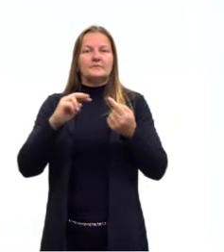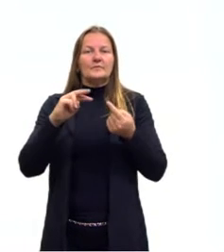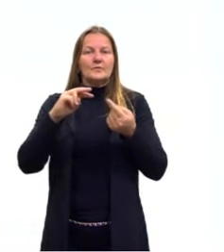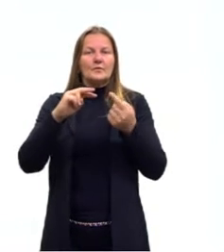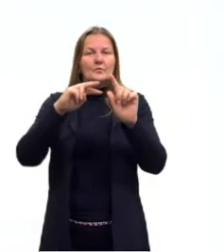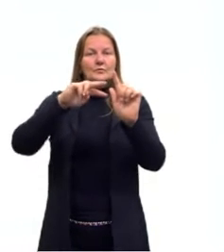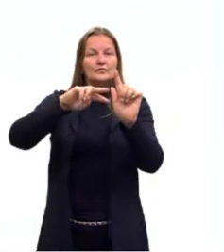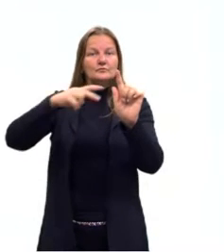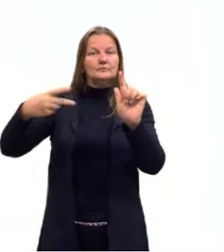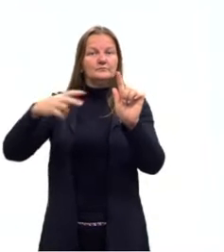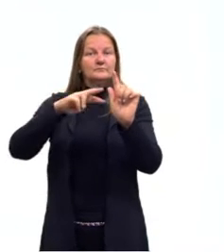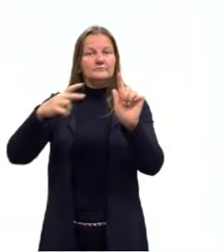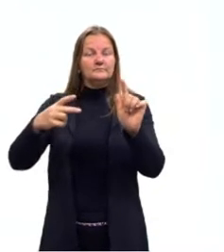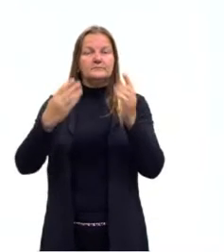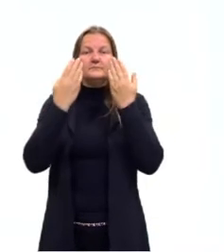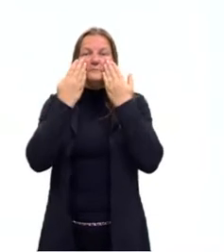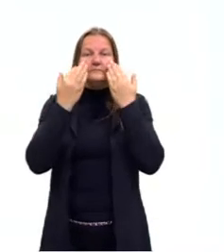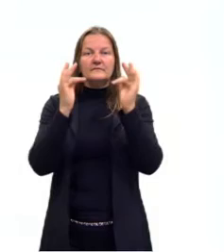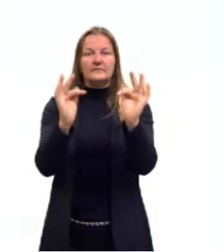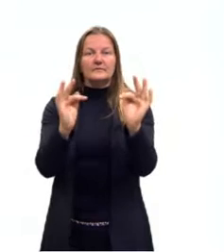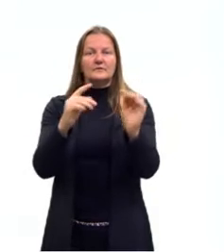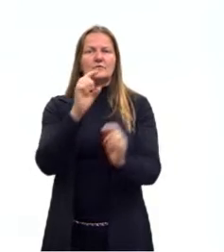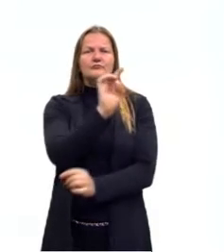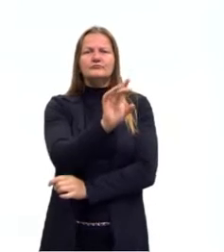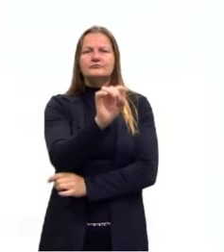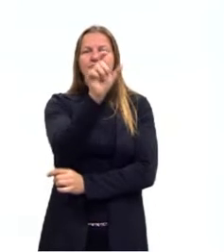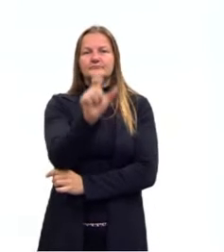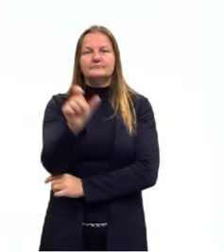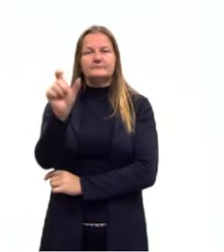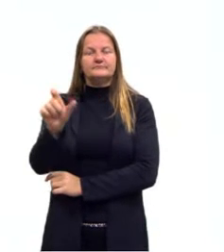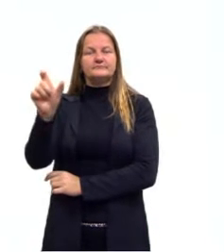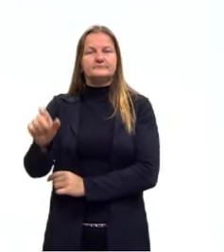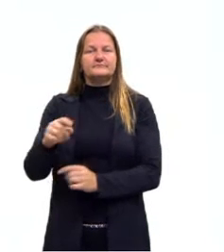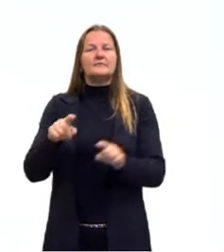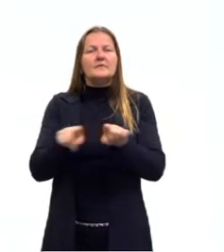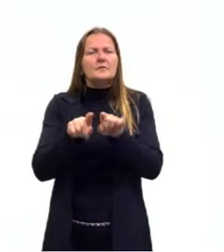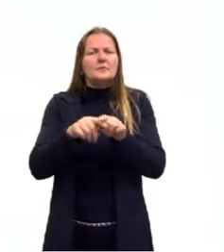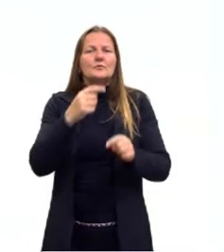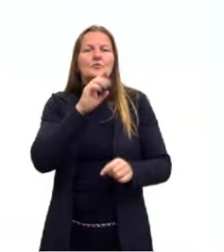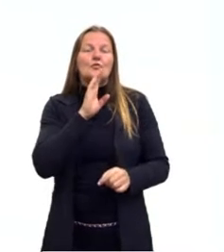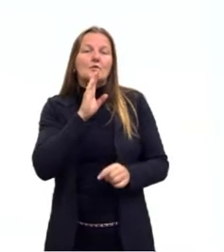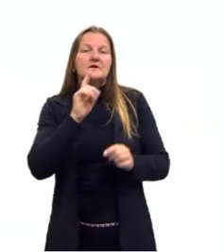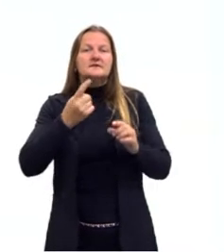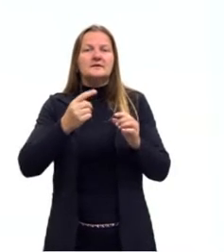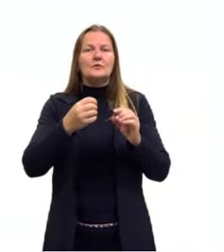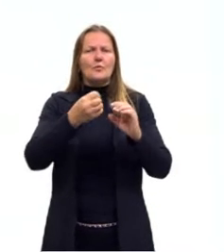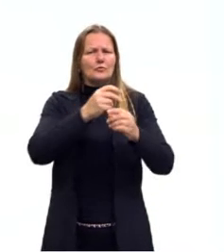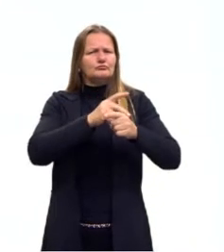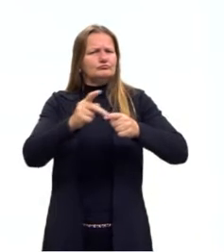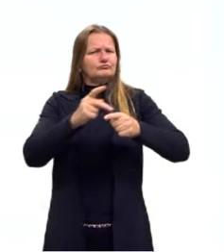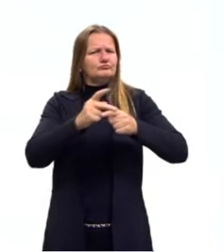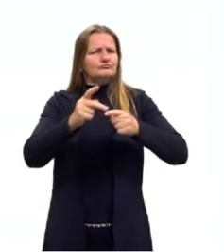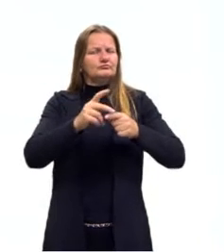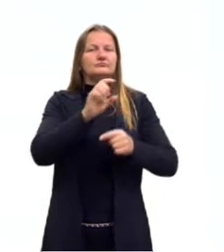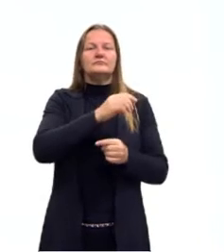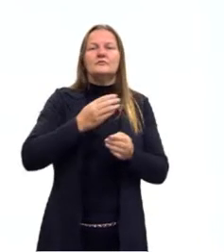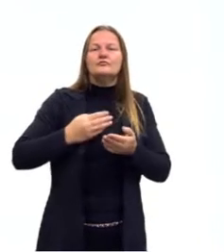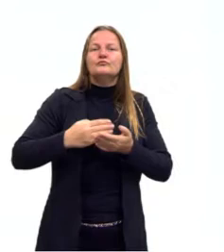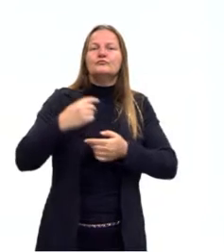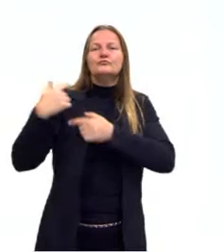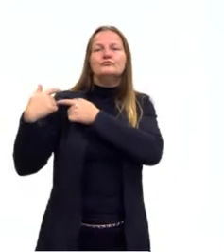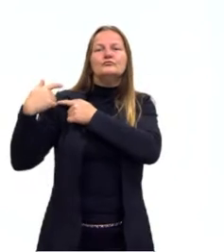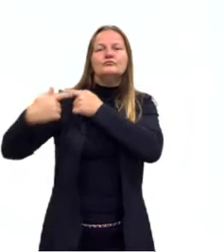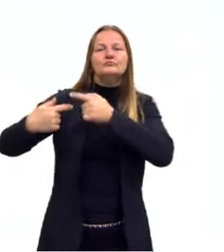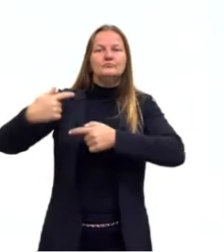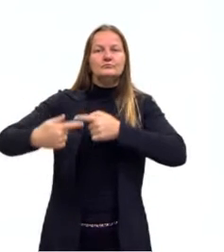fenótipo dos indivíduos e também né funciona para conhecer certos padrões ao longo